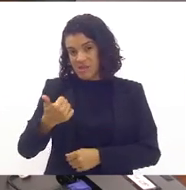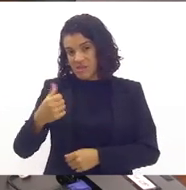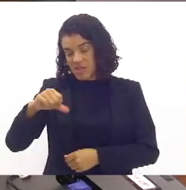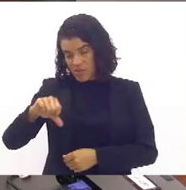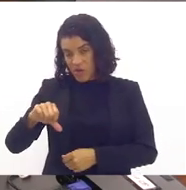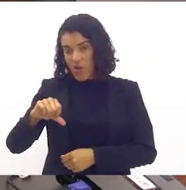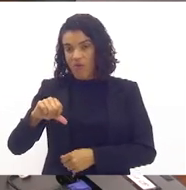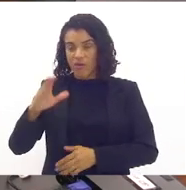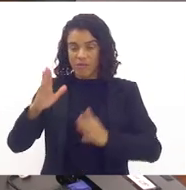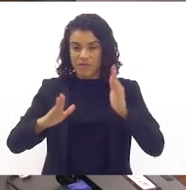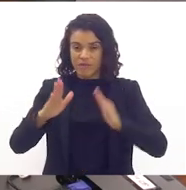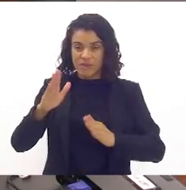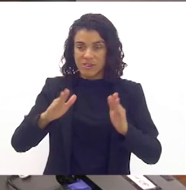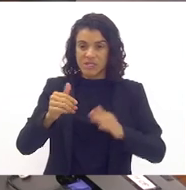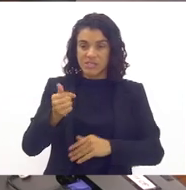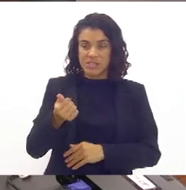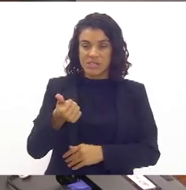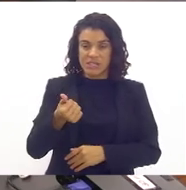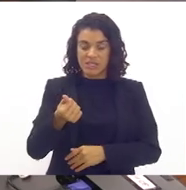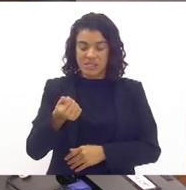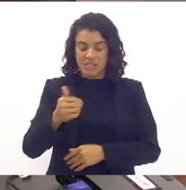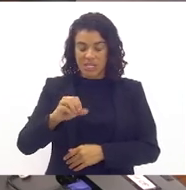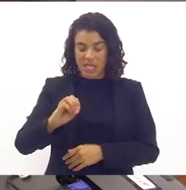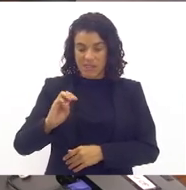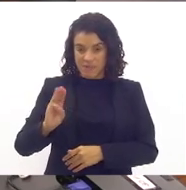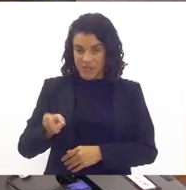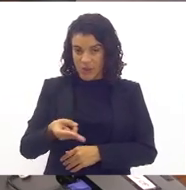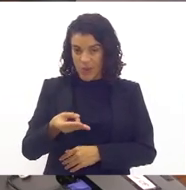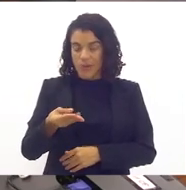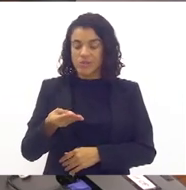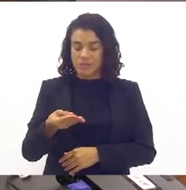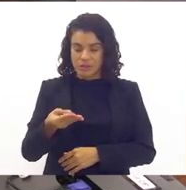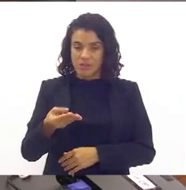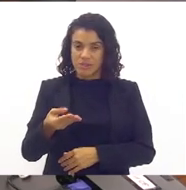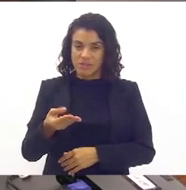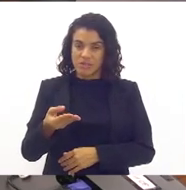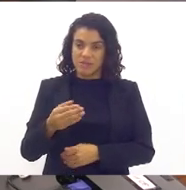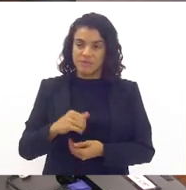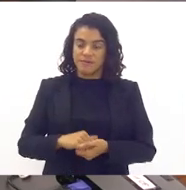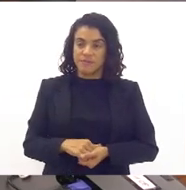milhões ano. Esse valor corrigido pelo IPCA.